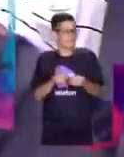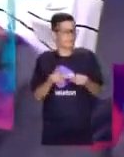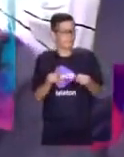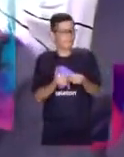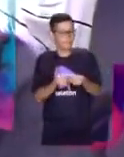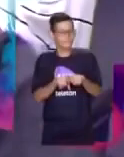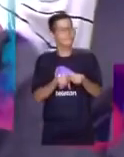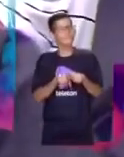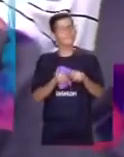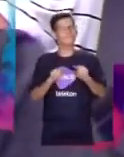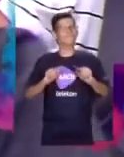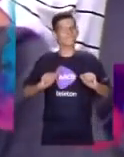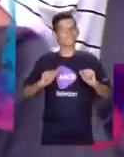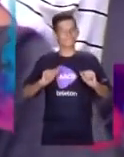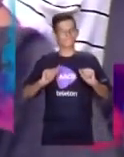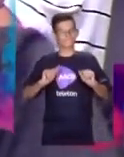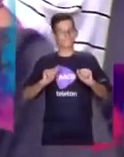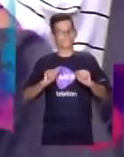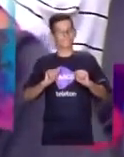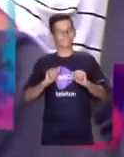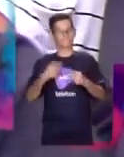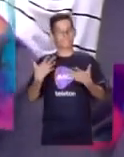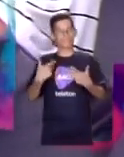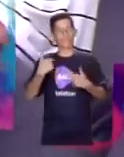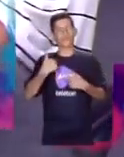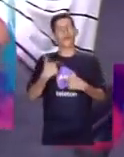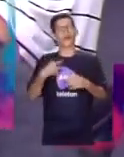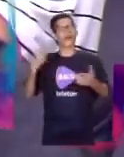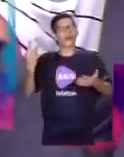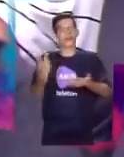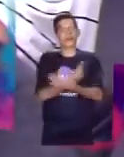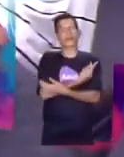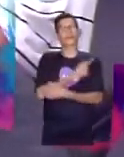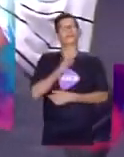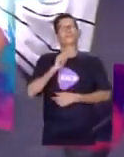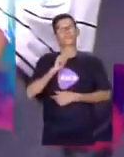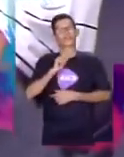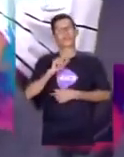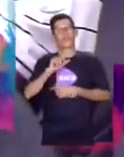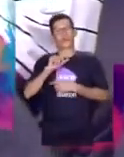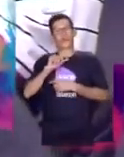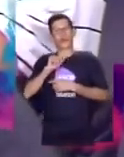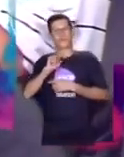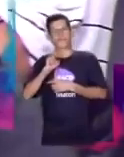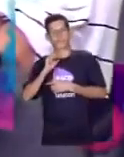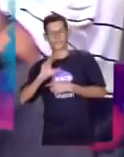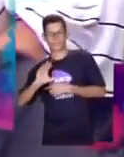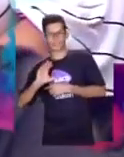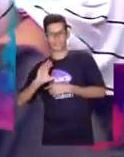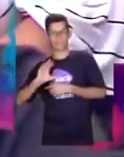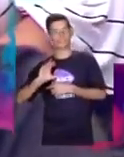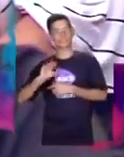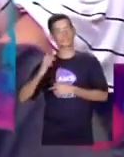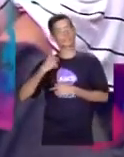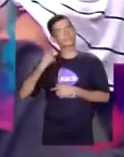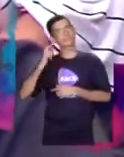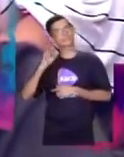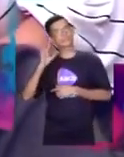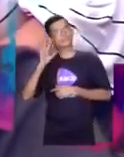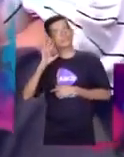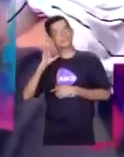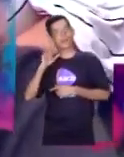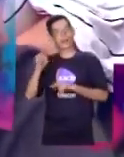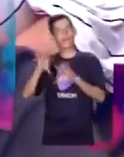Inclusive, quando eu sofri o AC, eu tive momento com a